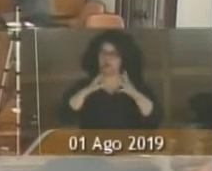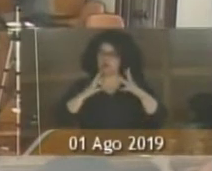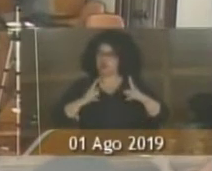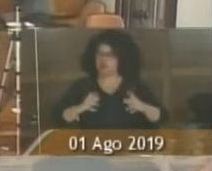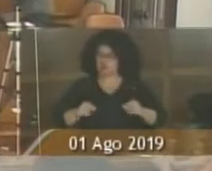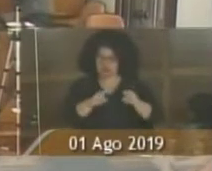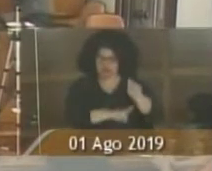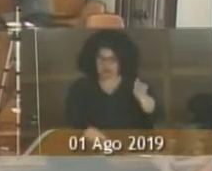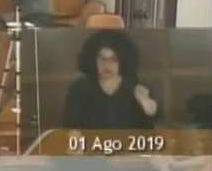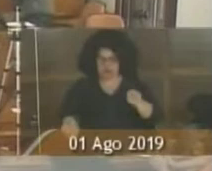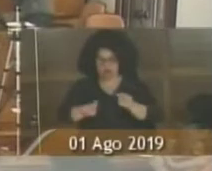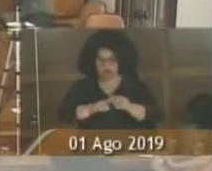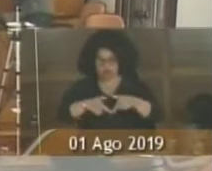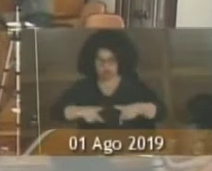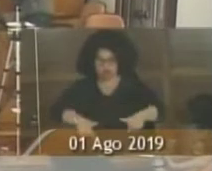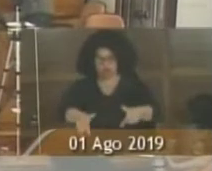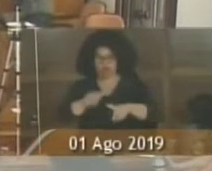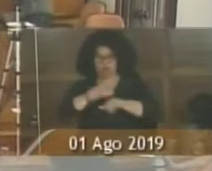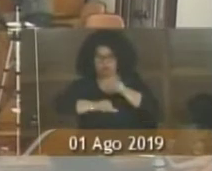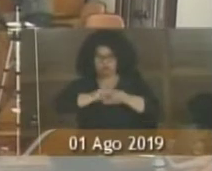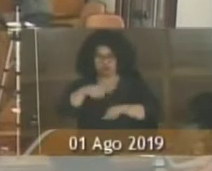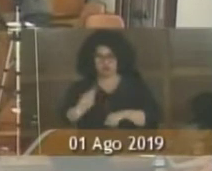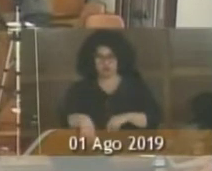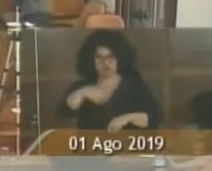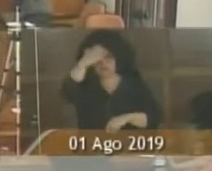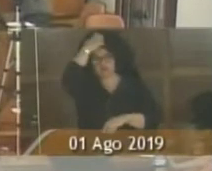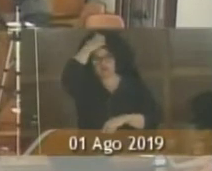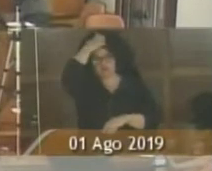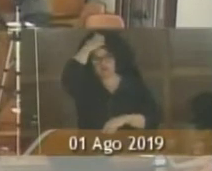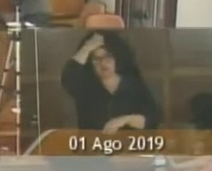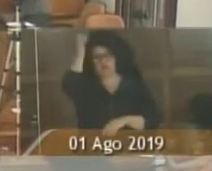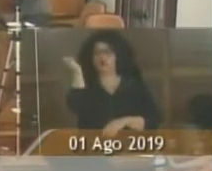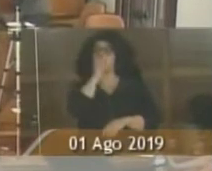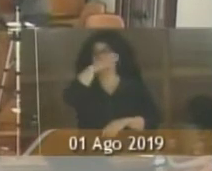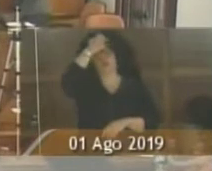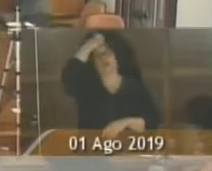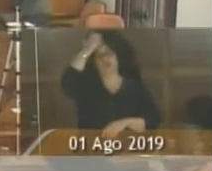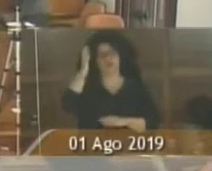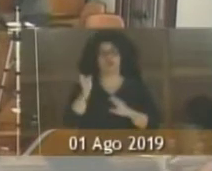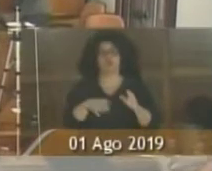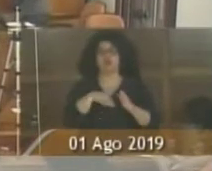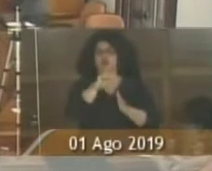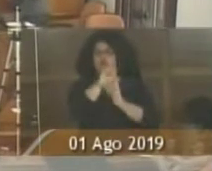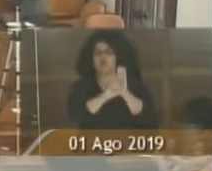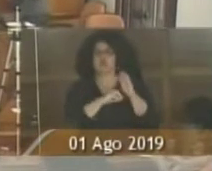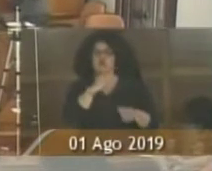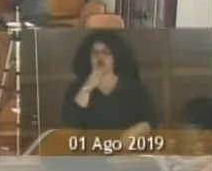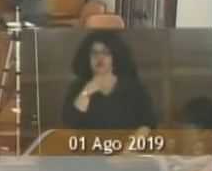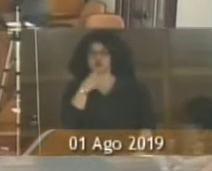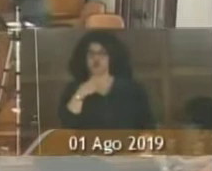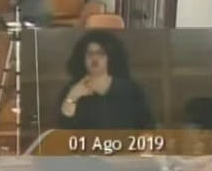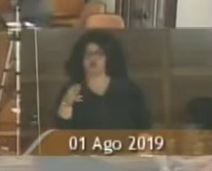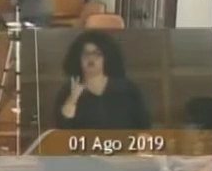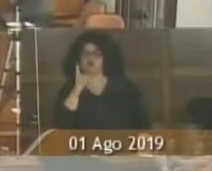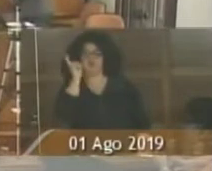das manilhas na rua Palmeira, bairro Nova Angra. E ofício 444, autor prefeito municipal, em resposta às indicações, vereador Marquinhos Coelho.